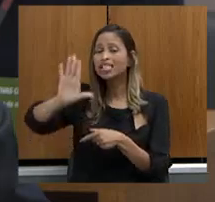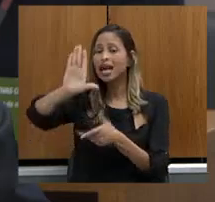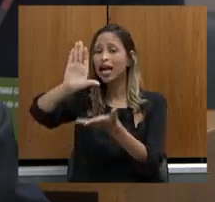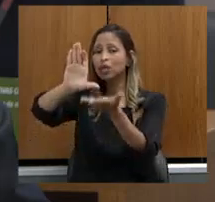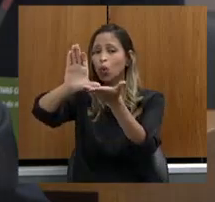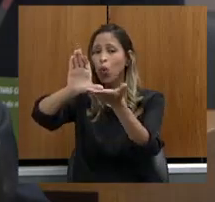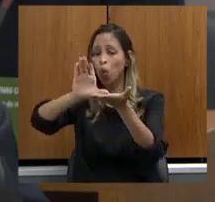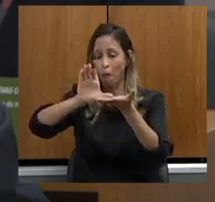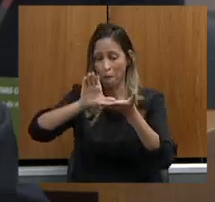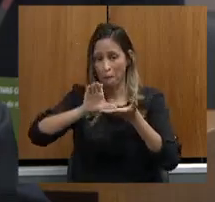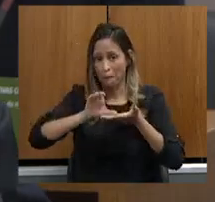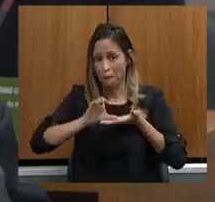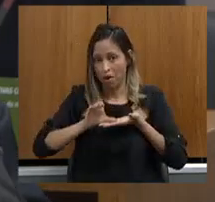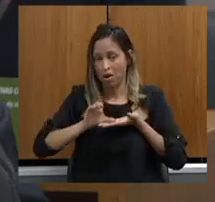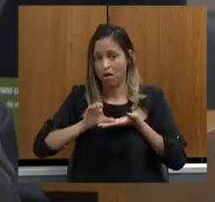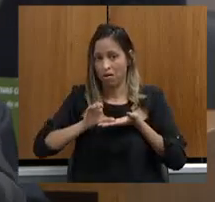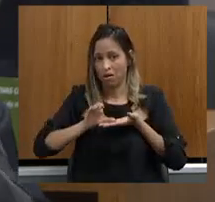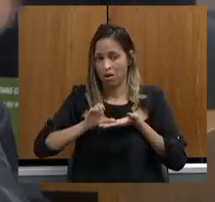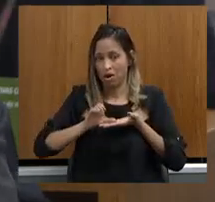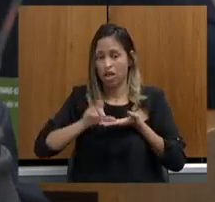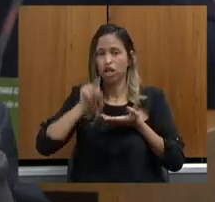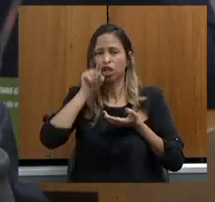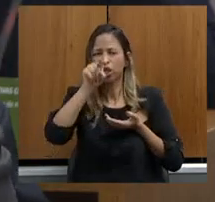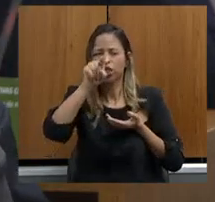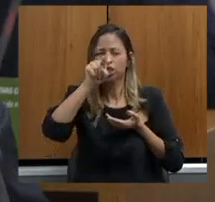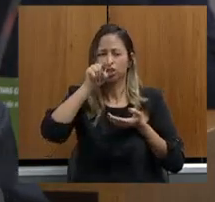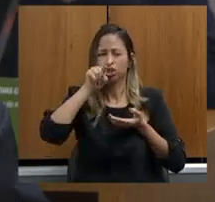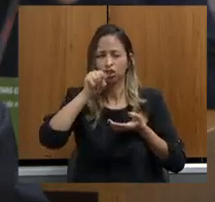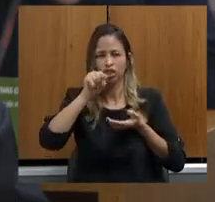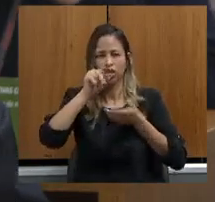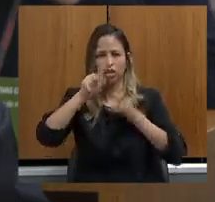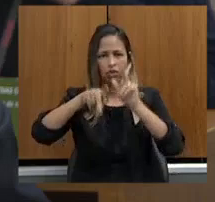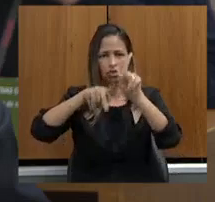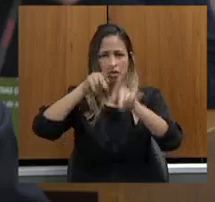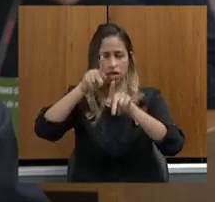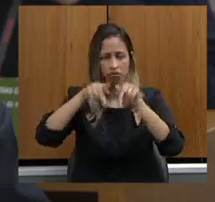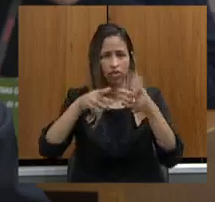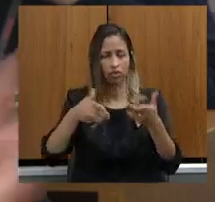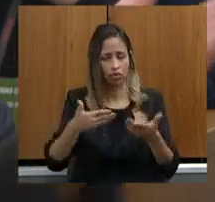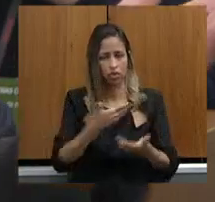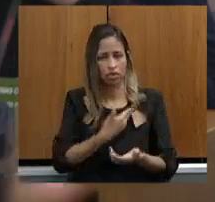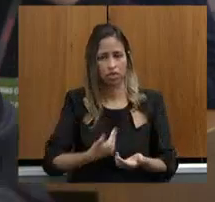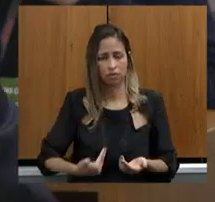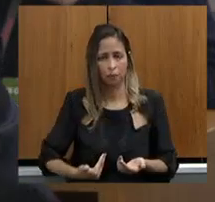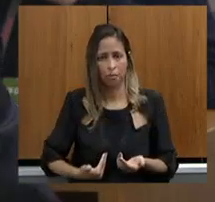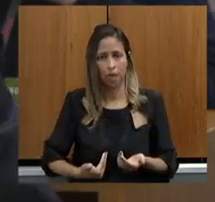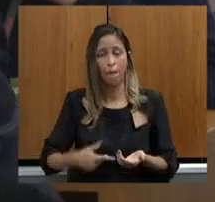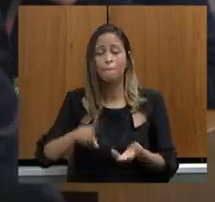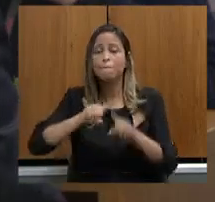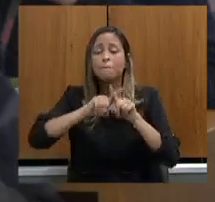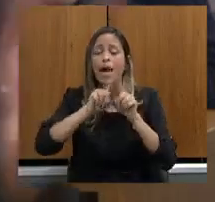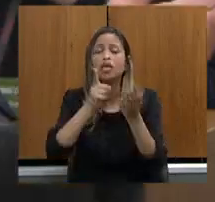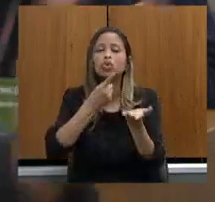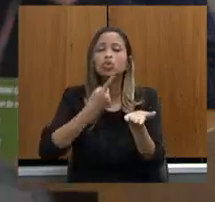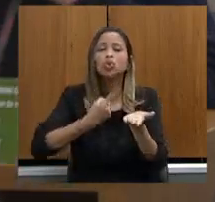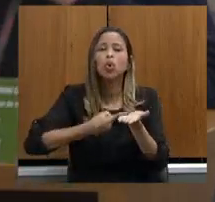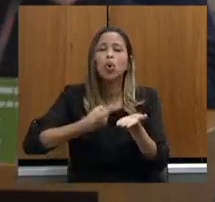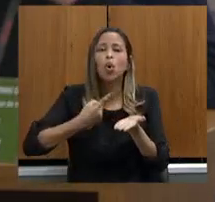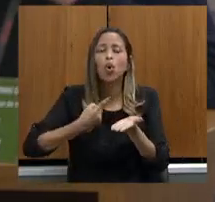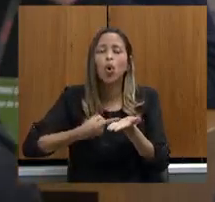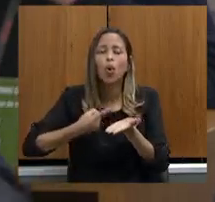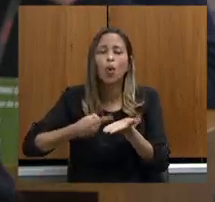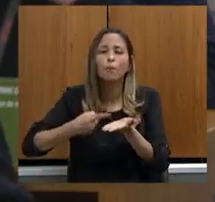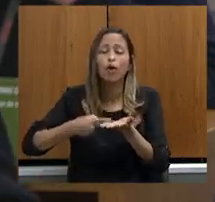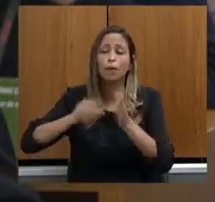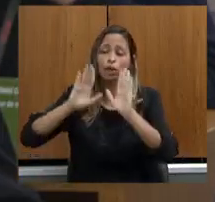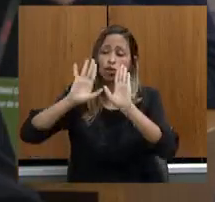investir vejo gametificação de servidores com eles mas também os compromissos feitos os